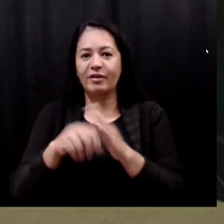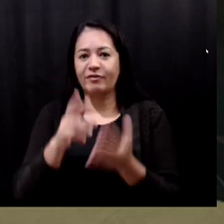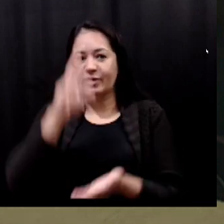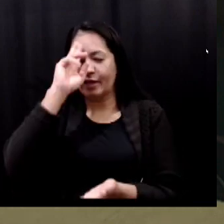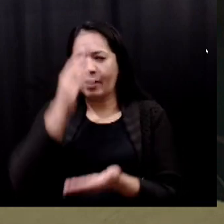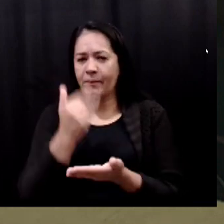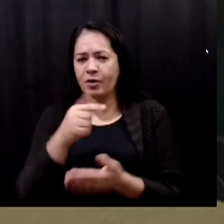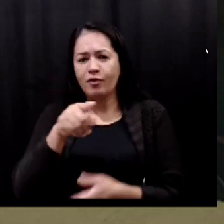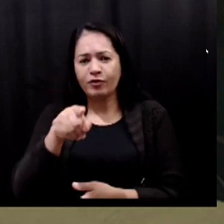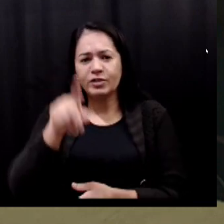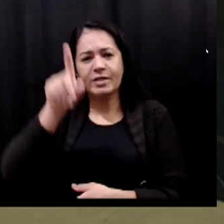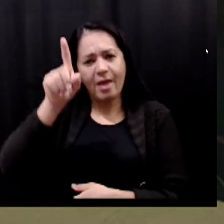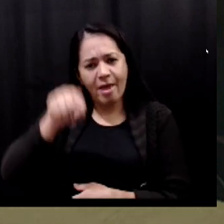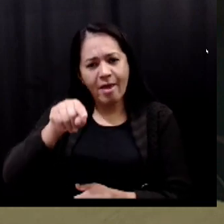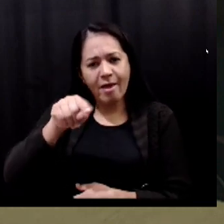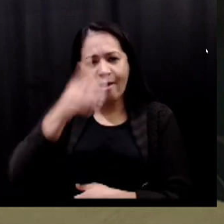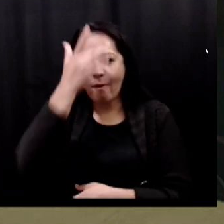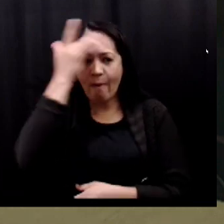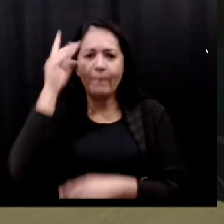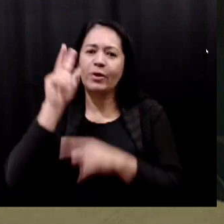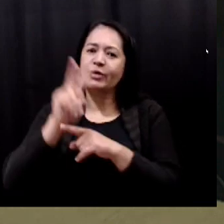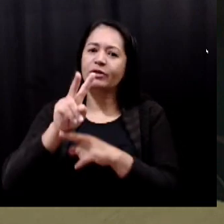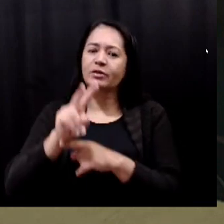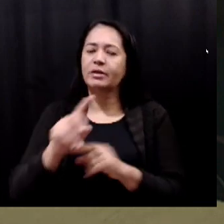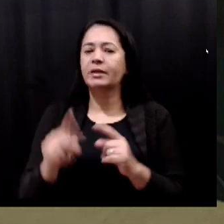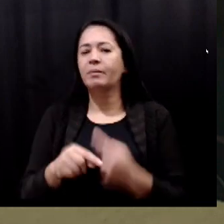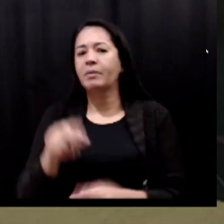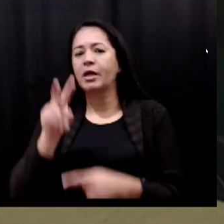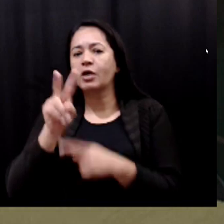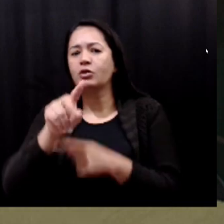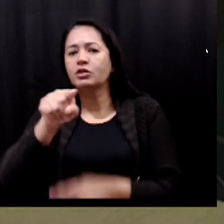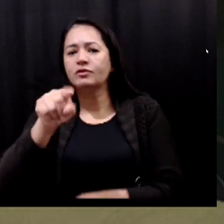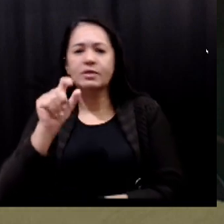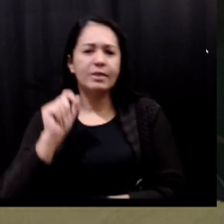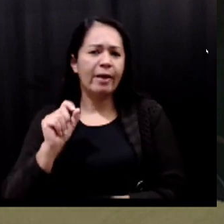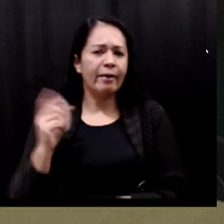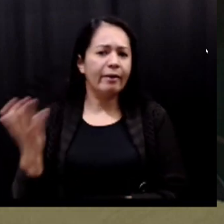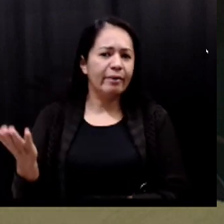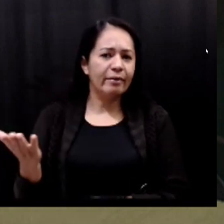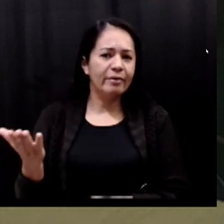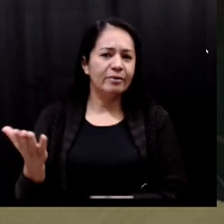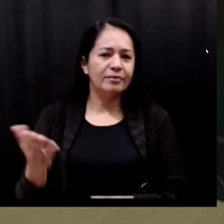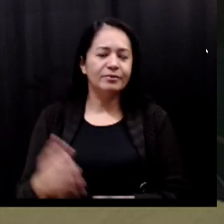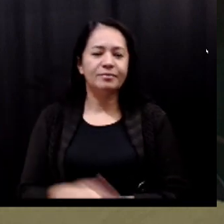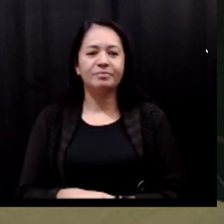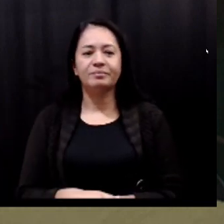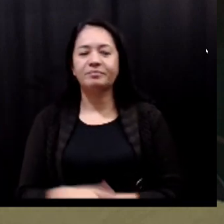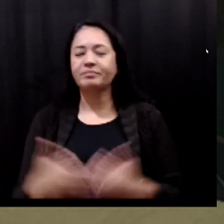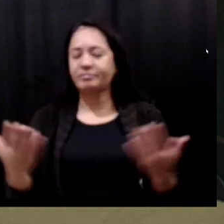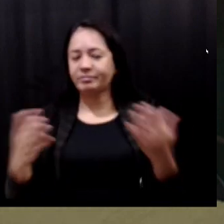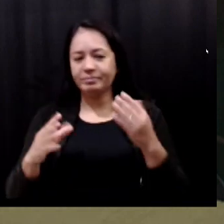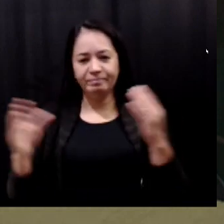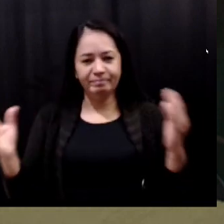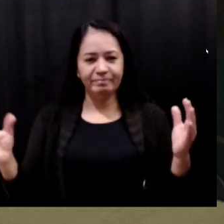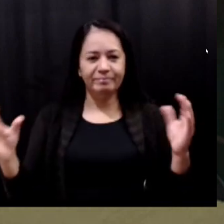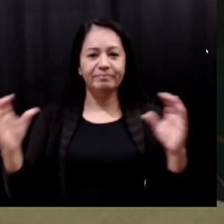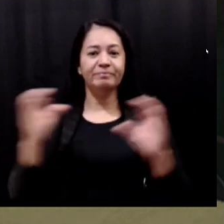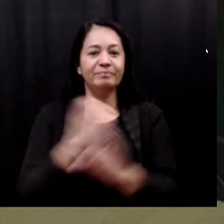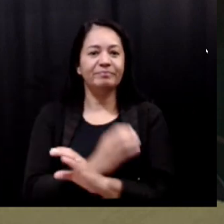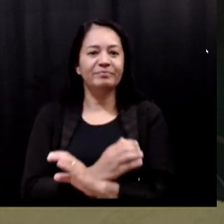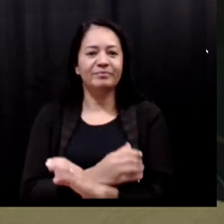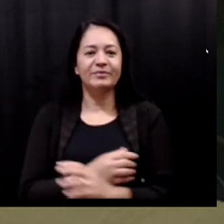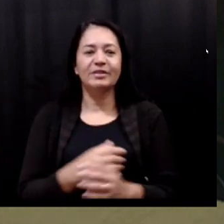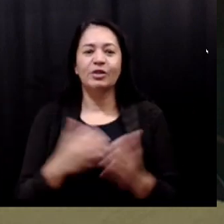pessoa que cuida, e quem cuida de você? Para debater com a gente também, para completar o nosso time, nós estamos com o